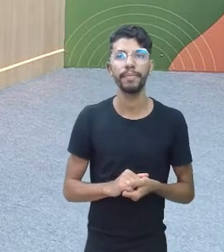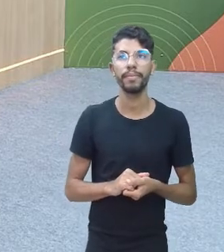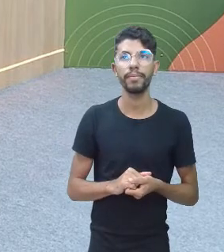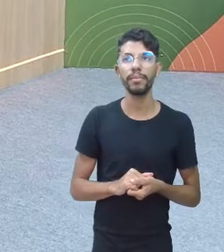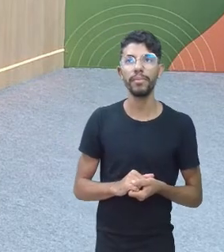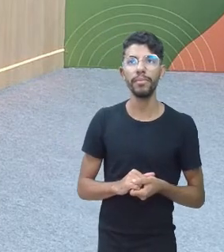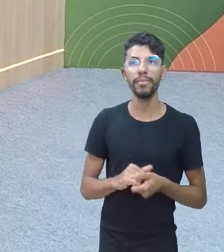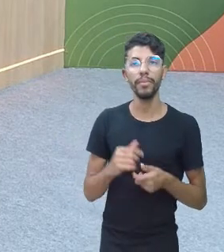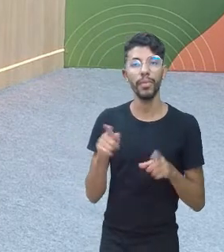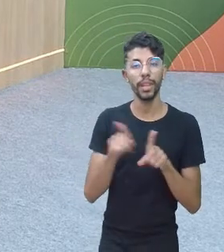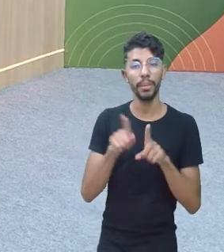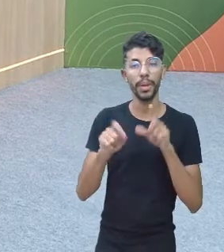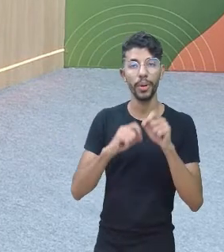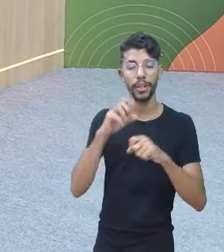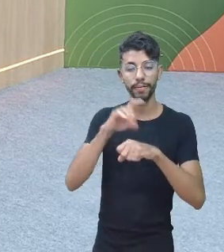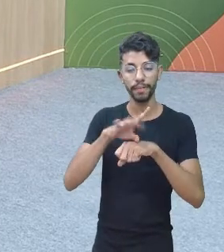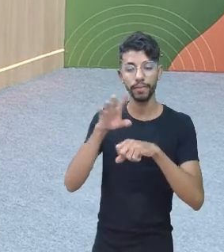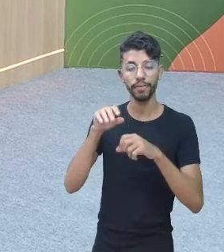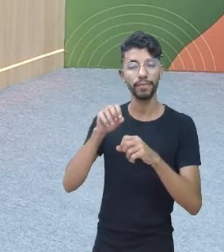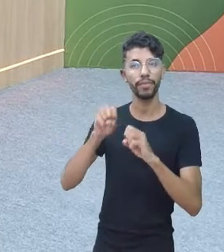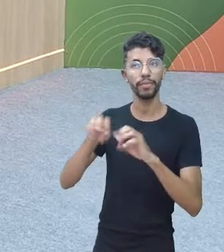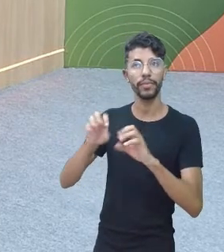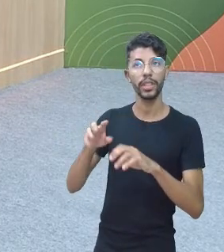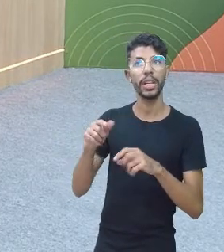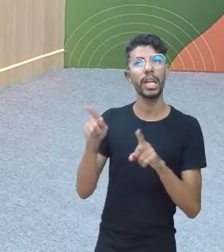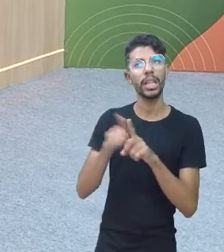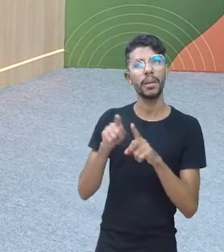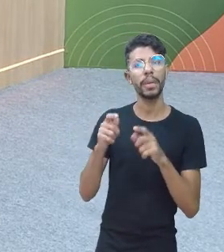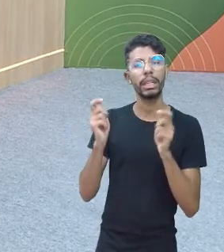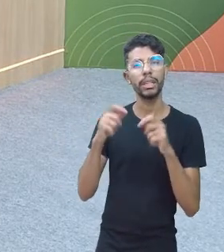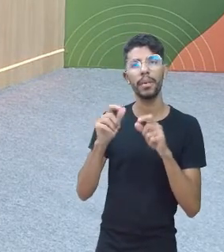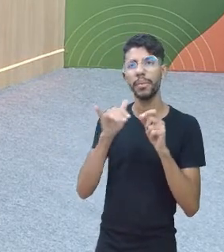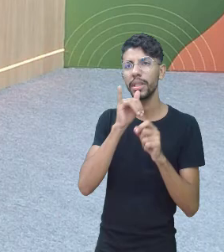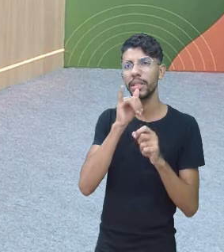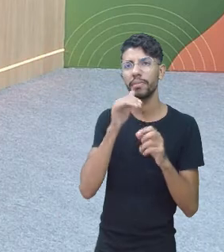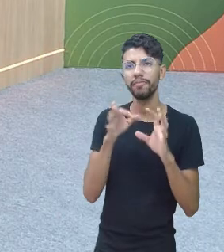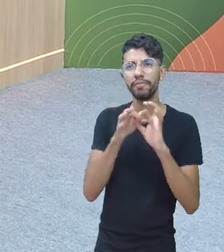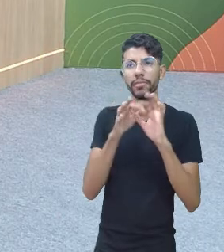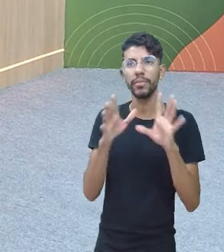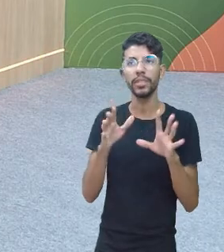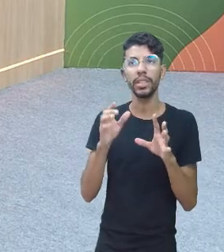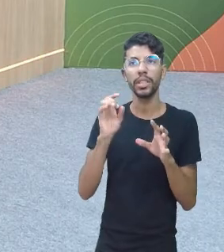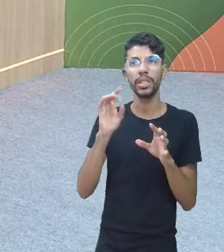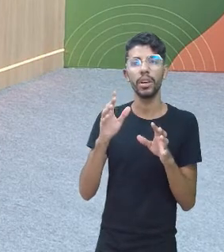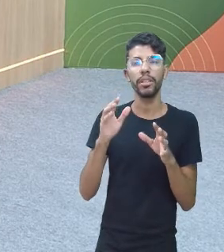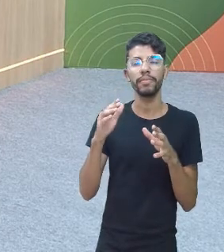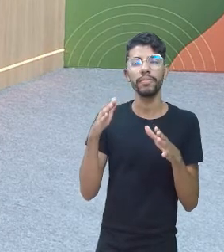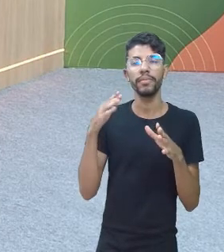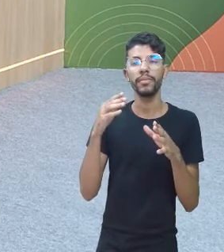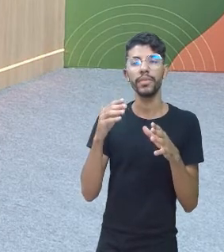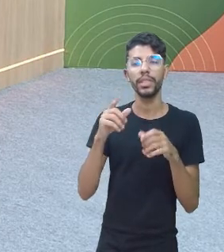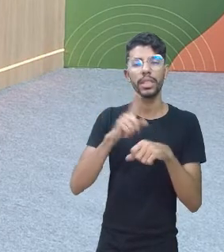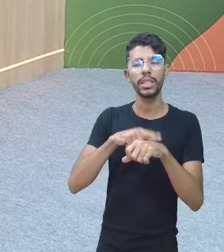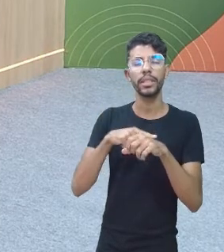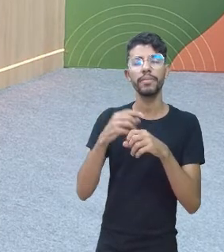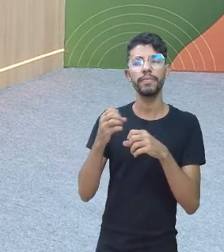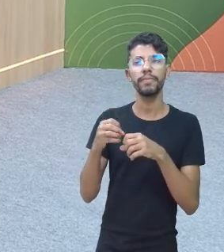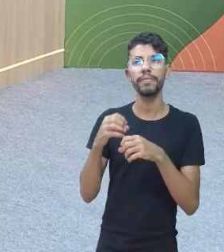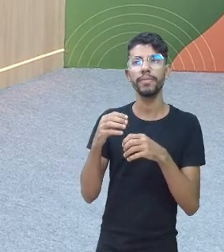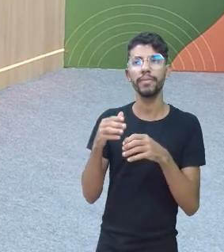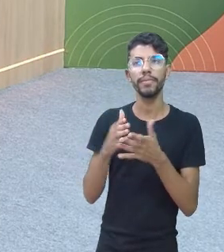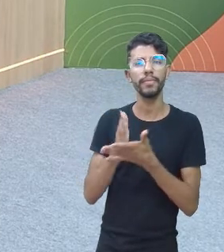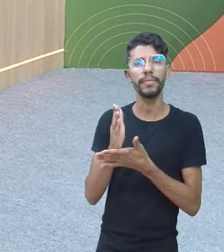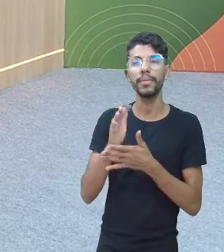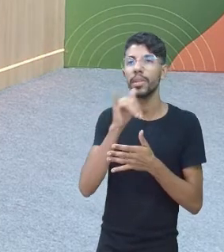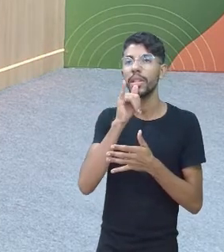Os tutoriais, eles também servem como entretenimento, como eu havia falado. Eles não apenas funcionam como indicativo. Tem muita gente que